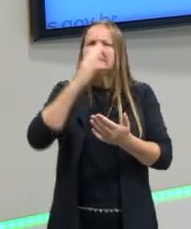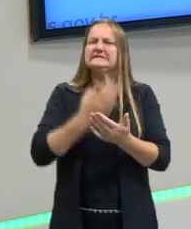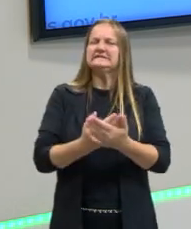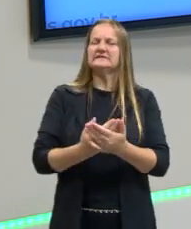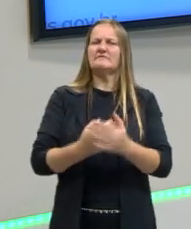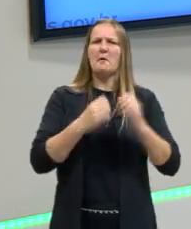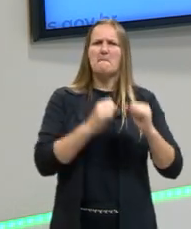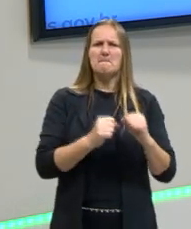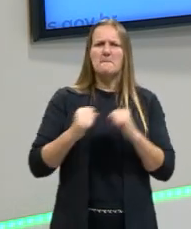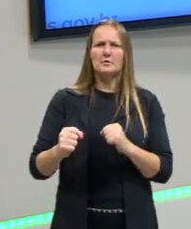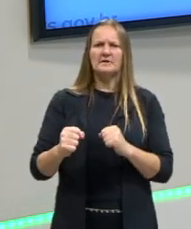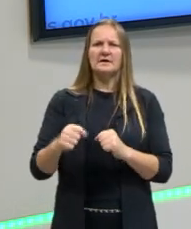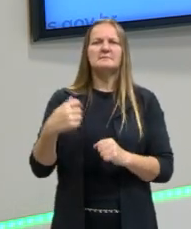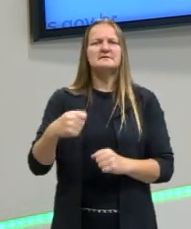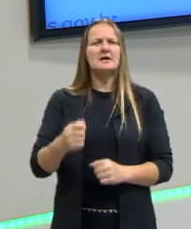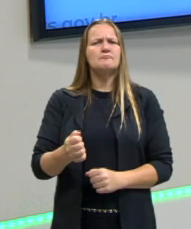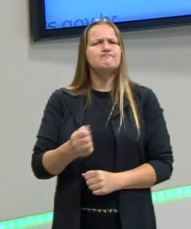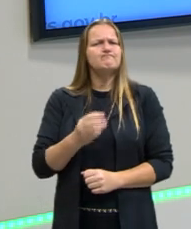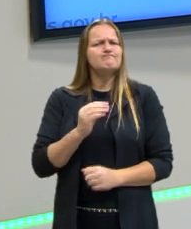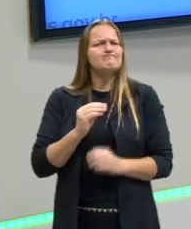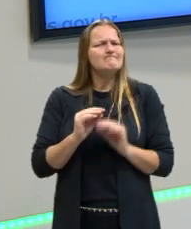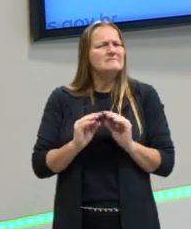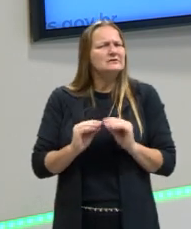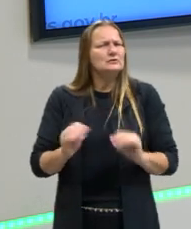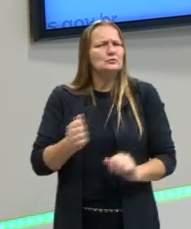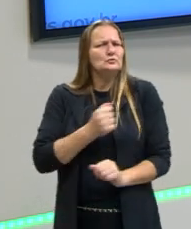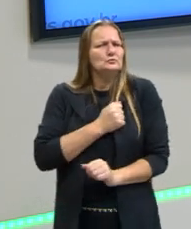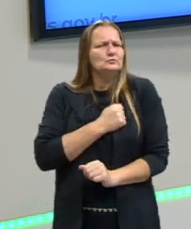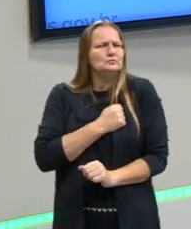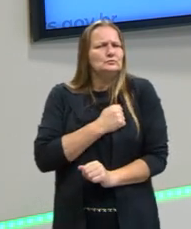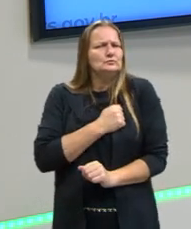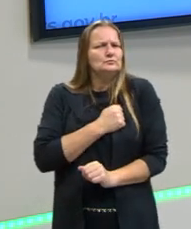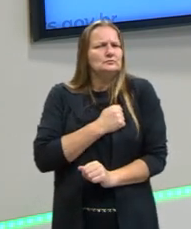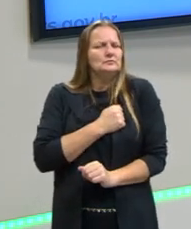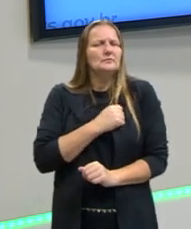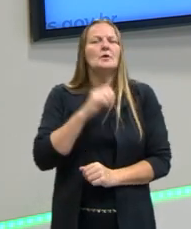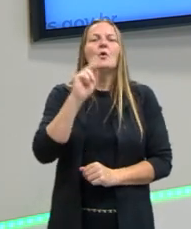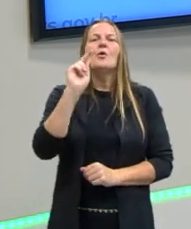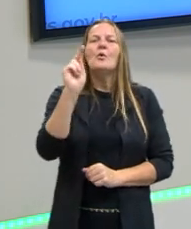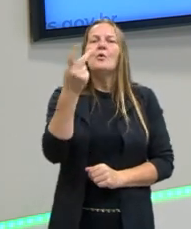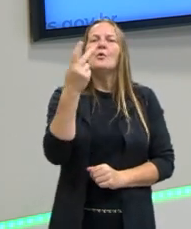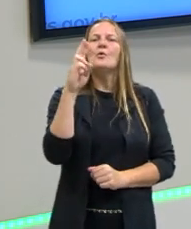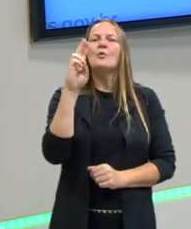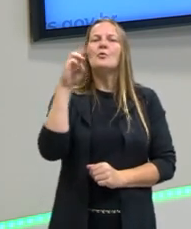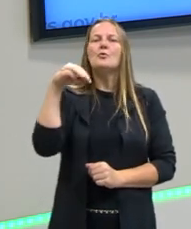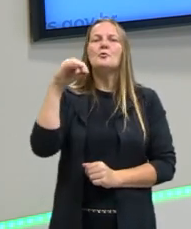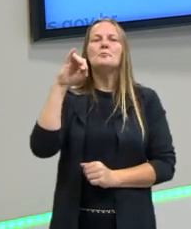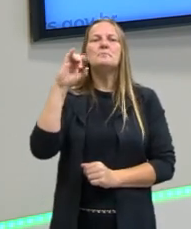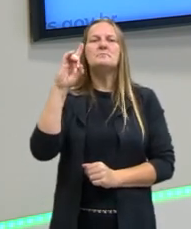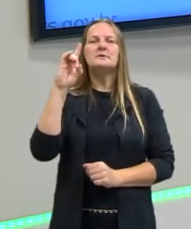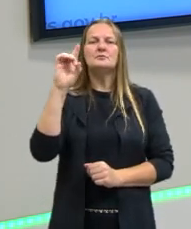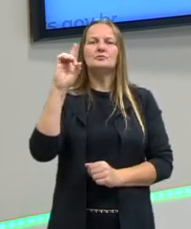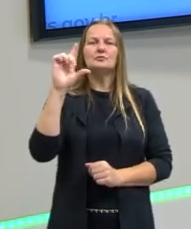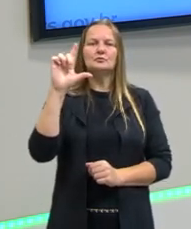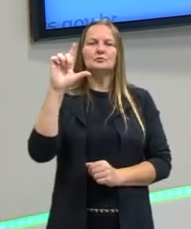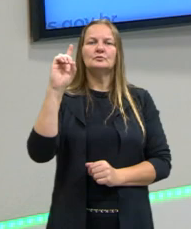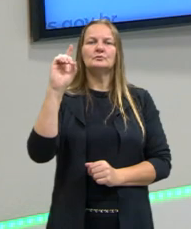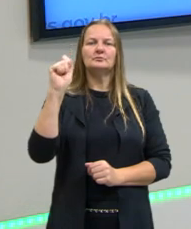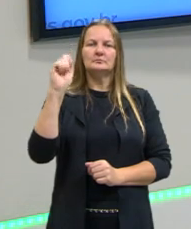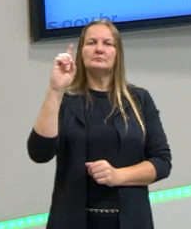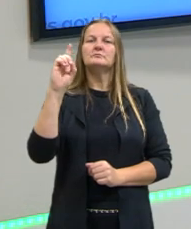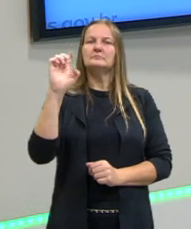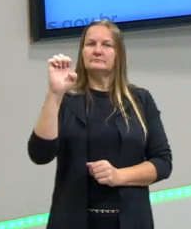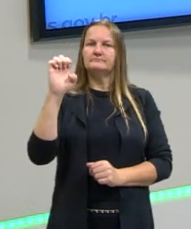estava na sua humildade quanto mais humilde o ser humano seria o conhecimento ele iria adquirir por isso